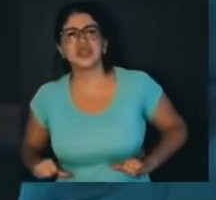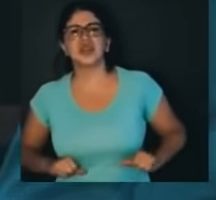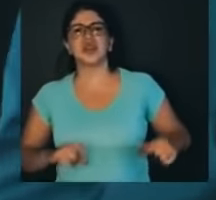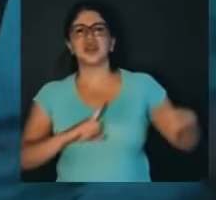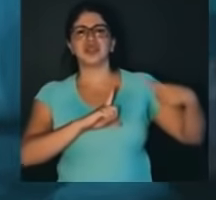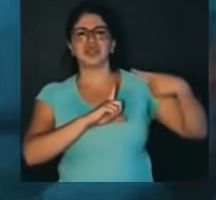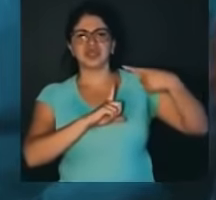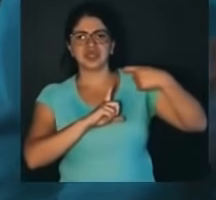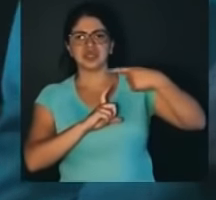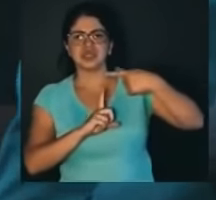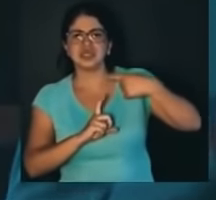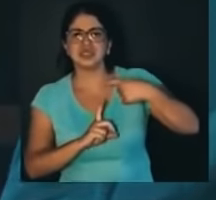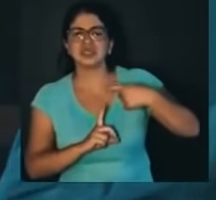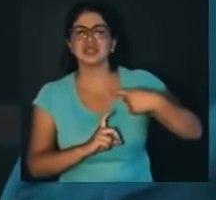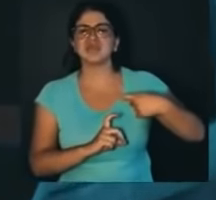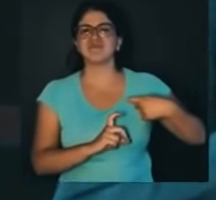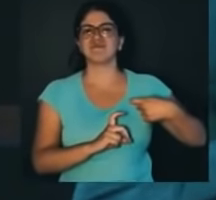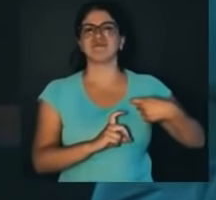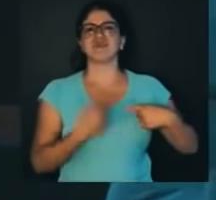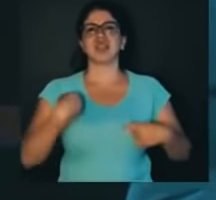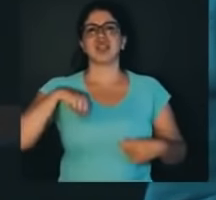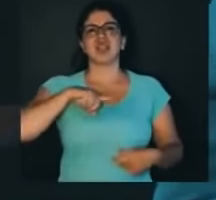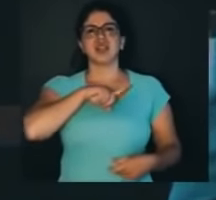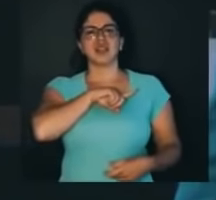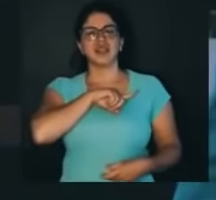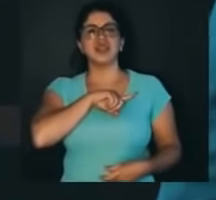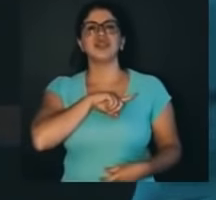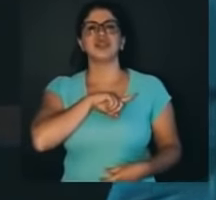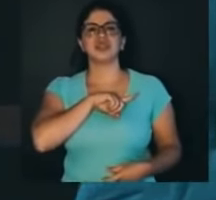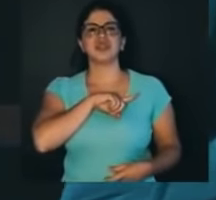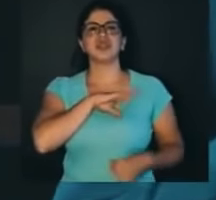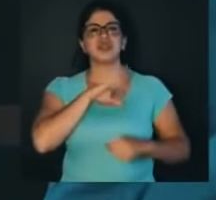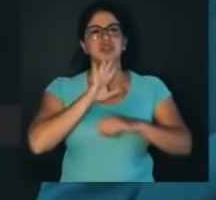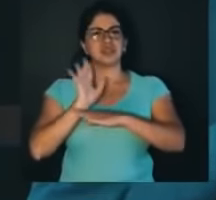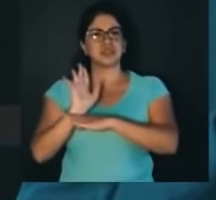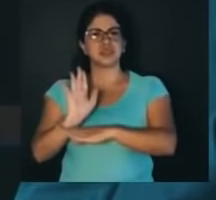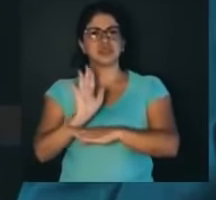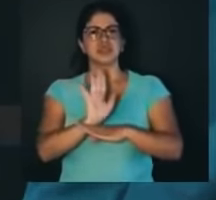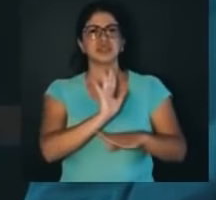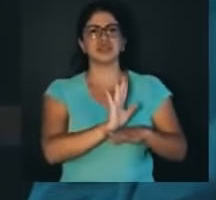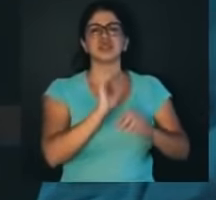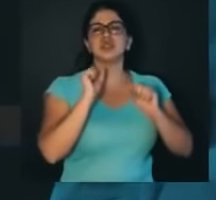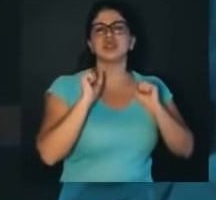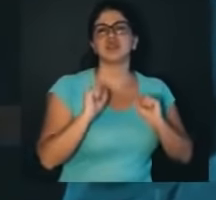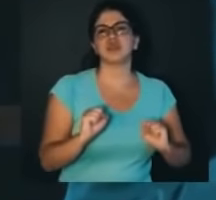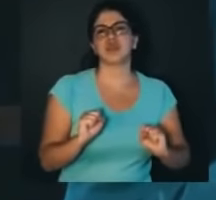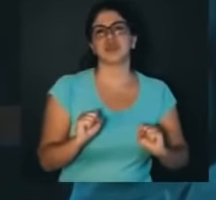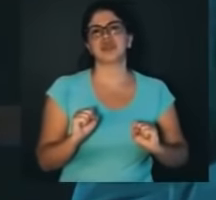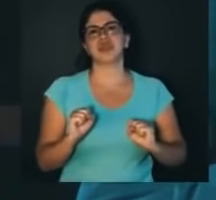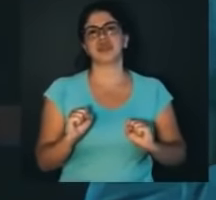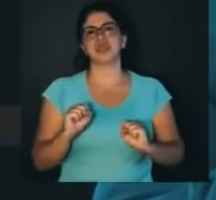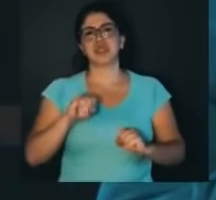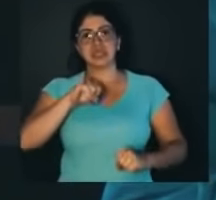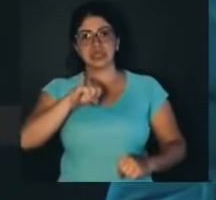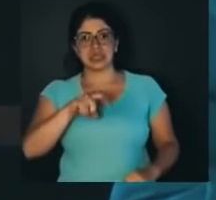Você que nos acompanha agora, você que vai nos acompanhar em outro momento, se precisar de ajuda, procure.